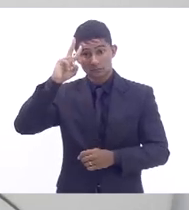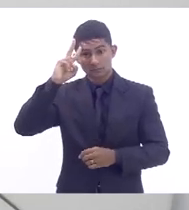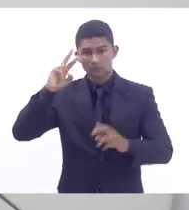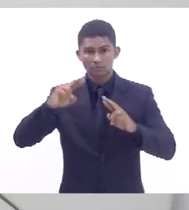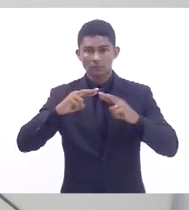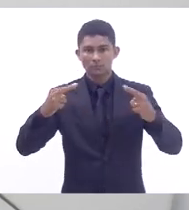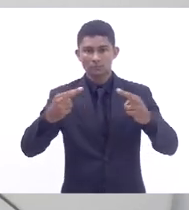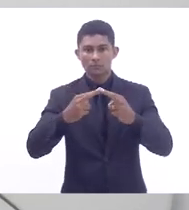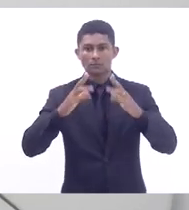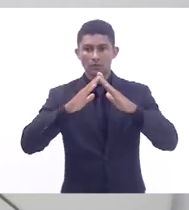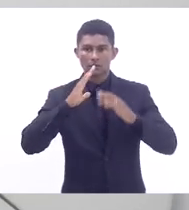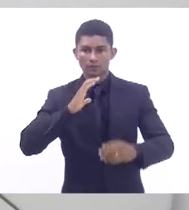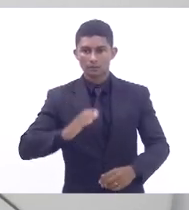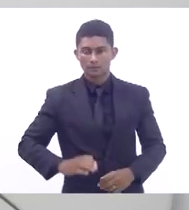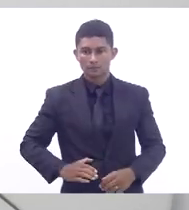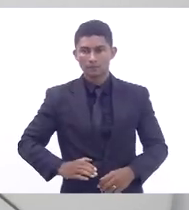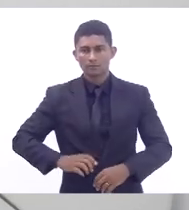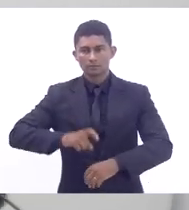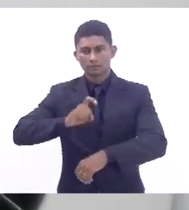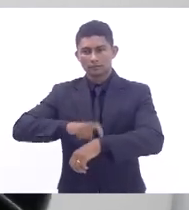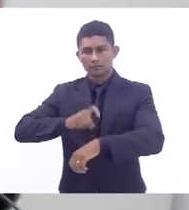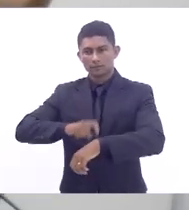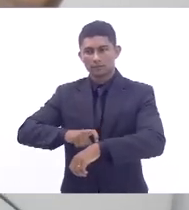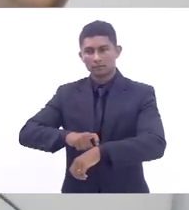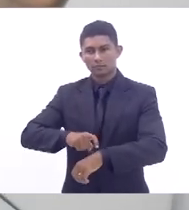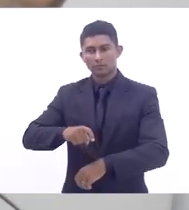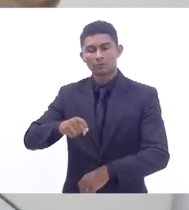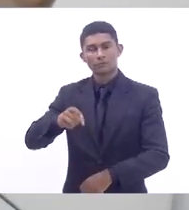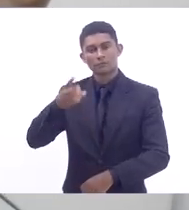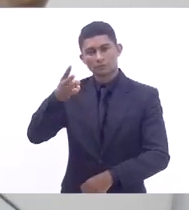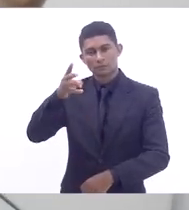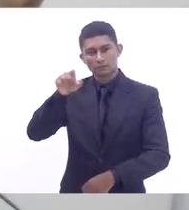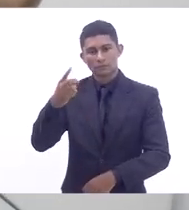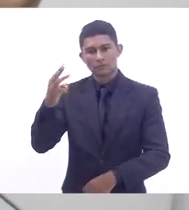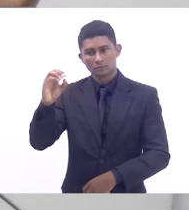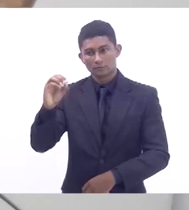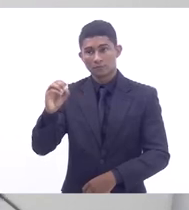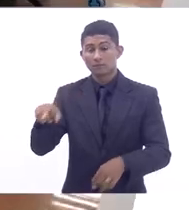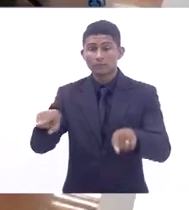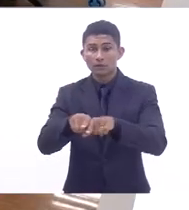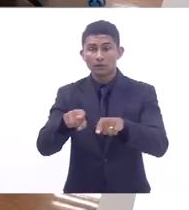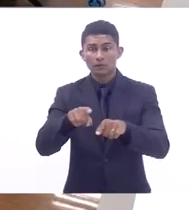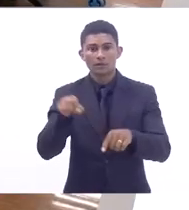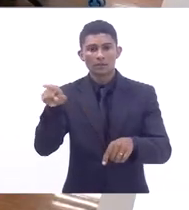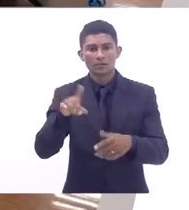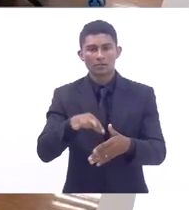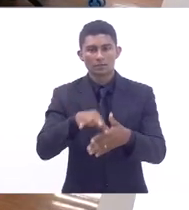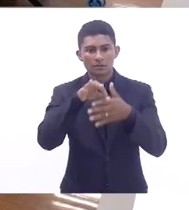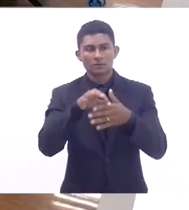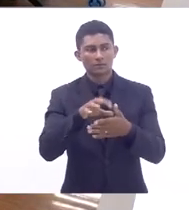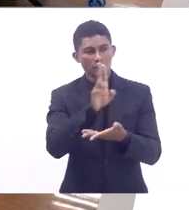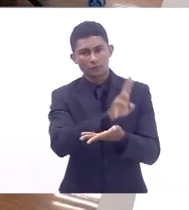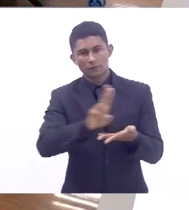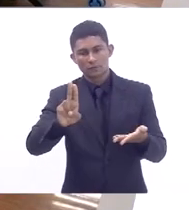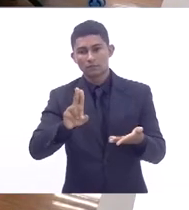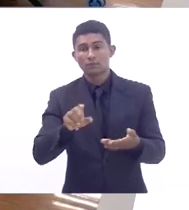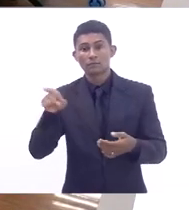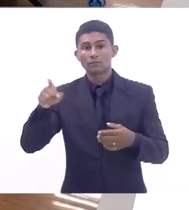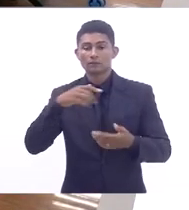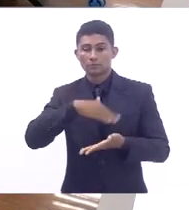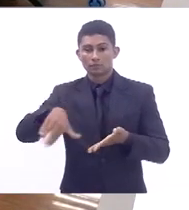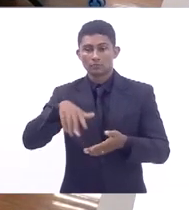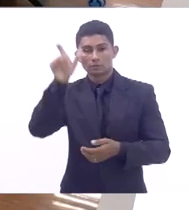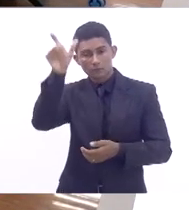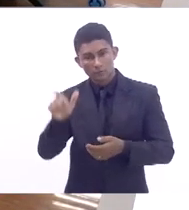na Casa Civil 15 30 e nós vamos levar o reitor da Universidade então o secretário da casa civil